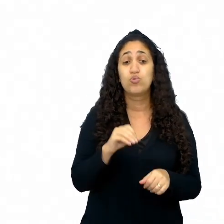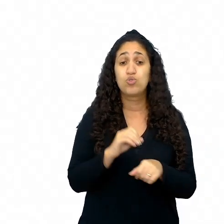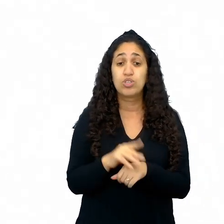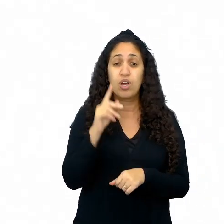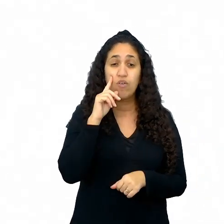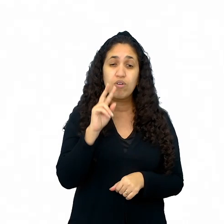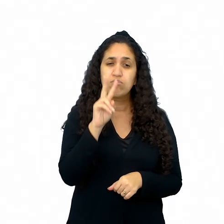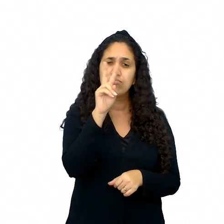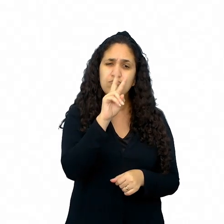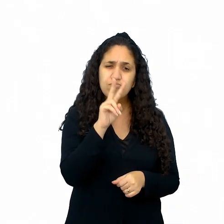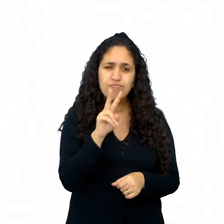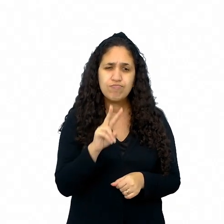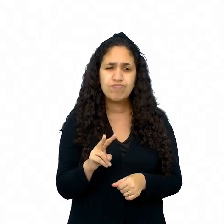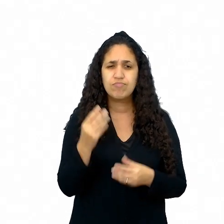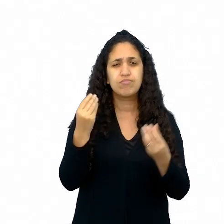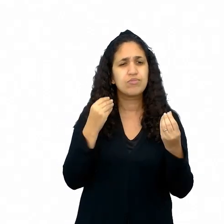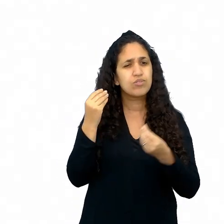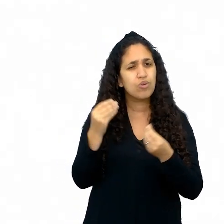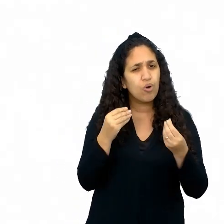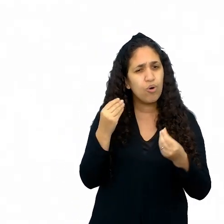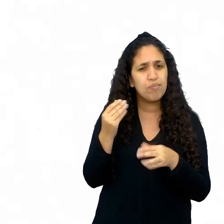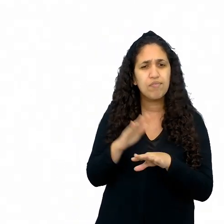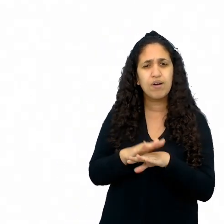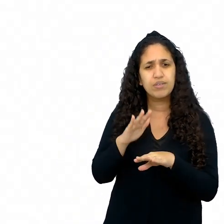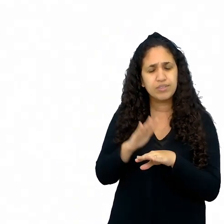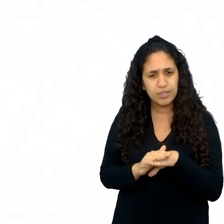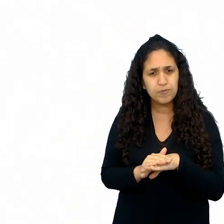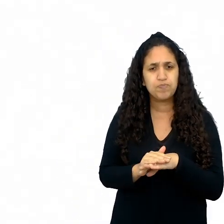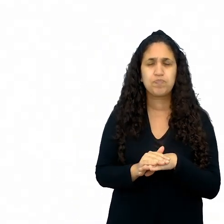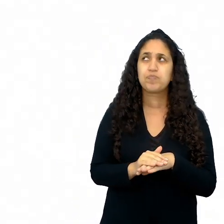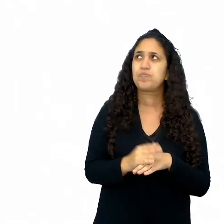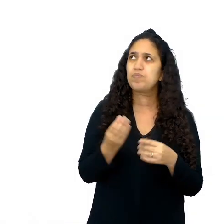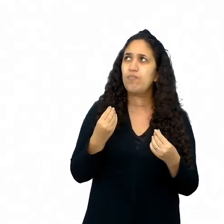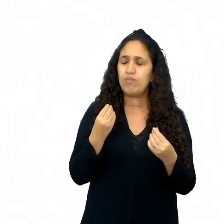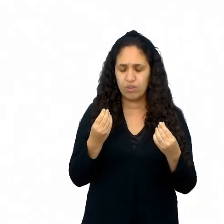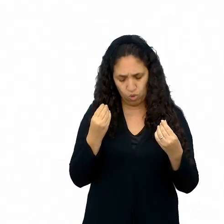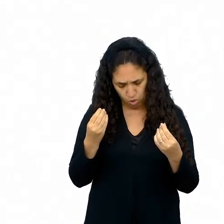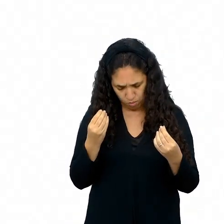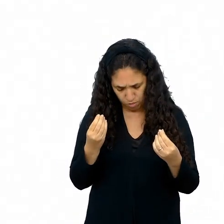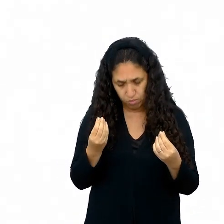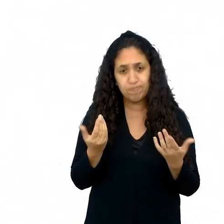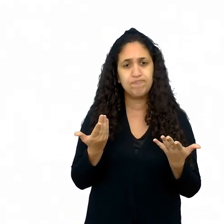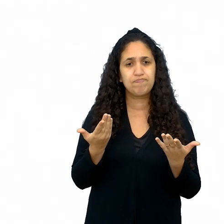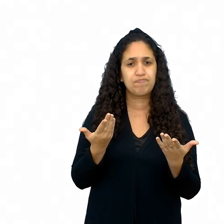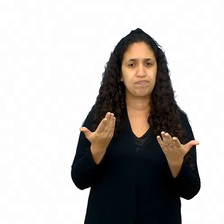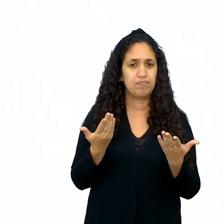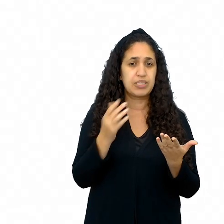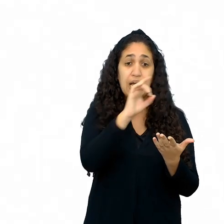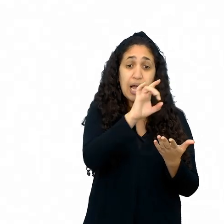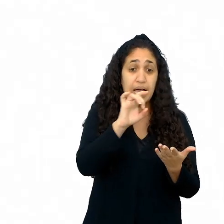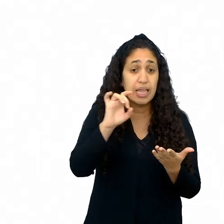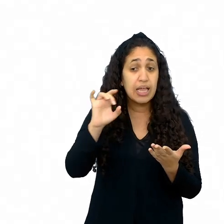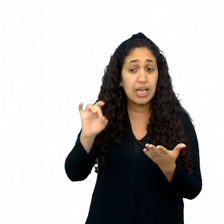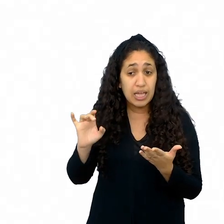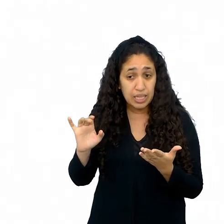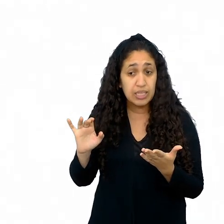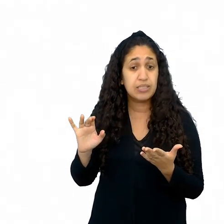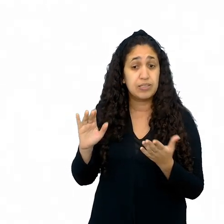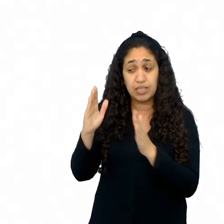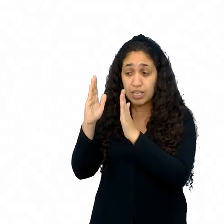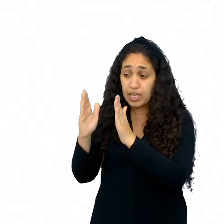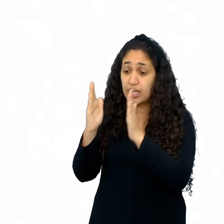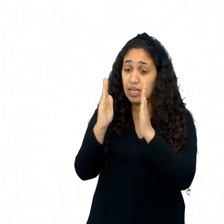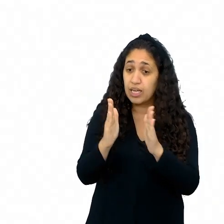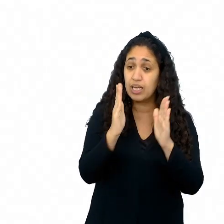essas indicações aqui de como podem ser feitos, como podem ser executados cada